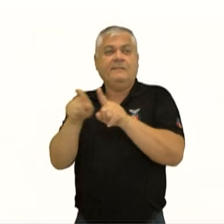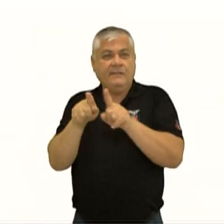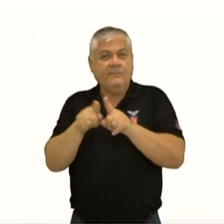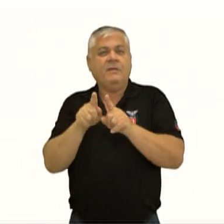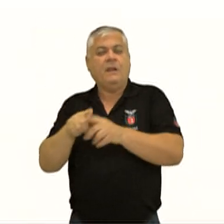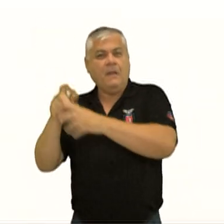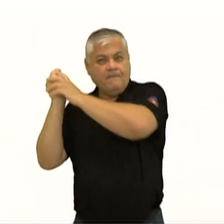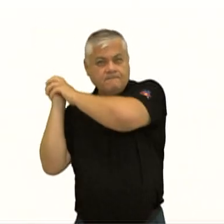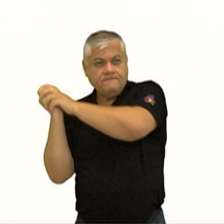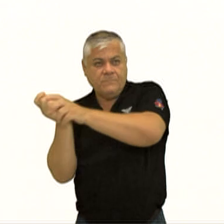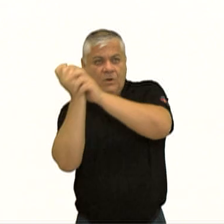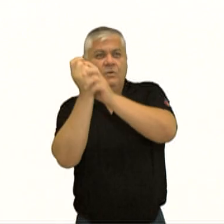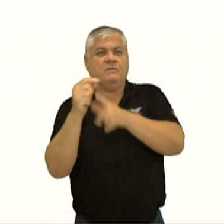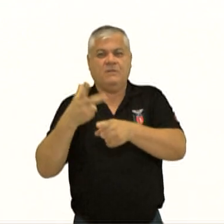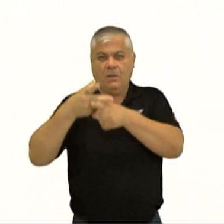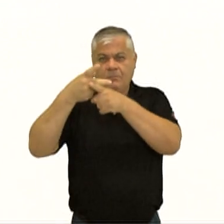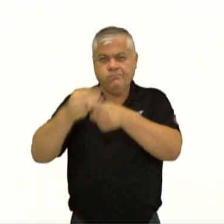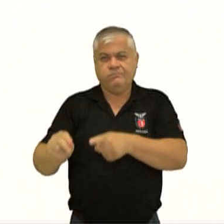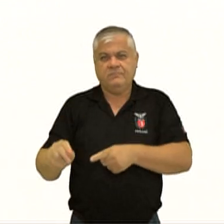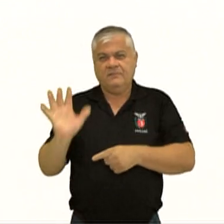eliminar o rebatedor, que é o objetivo.